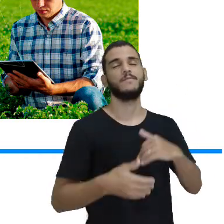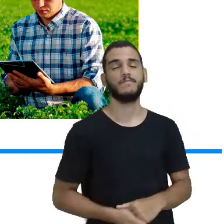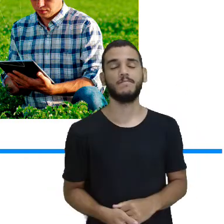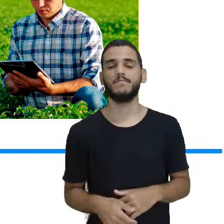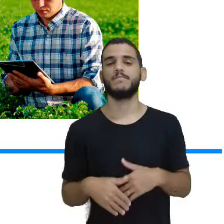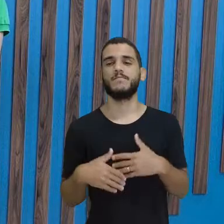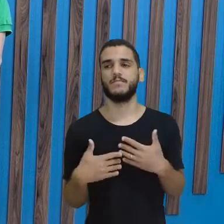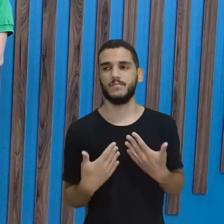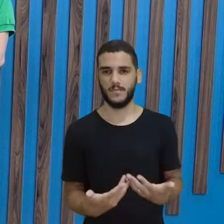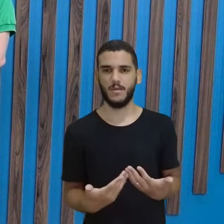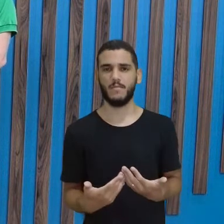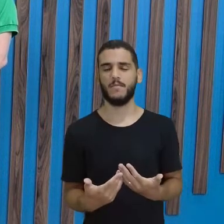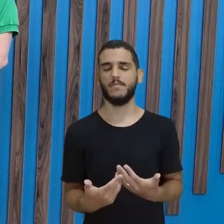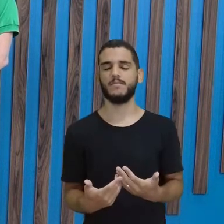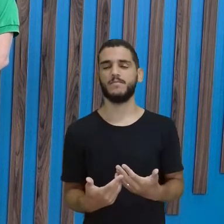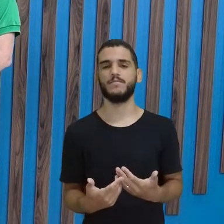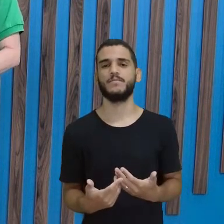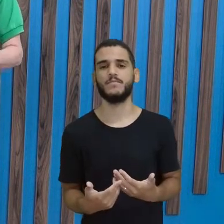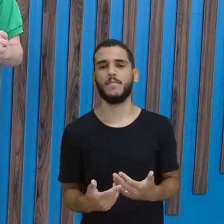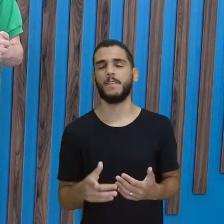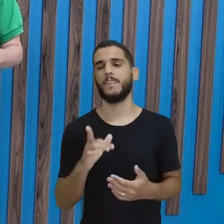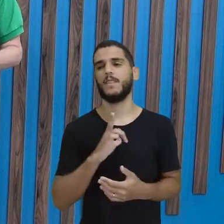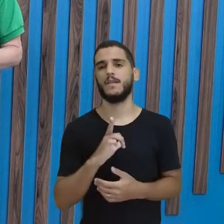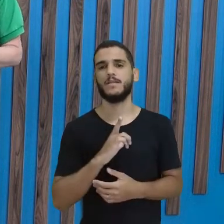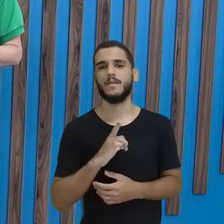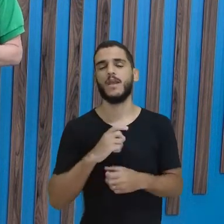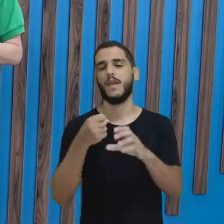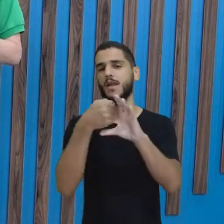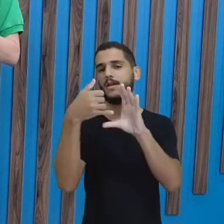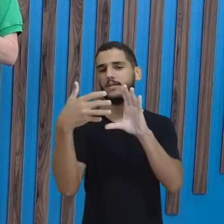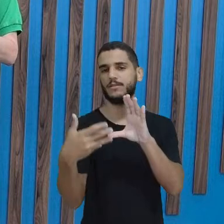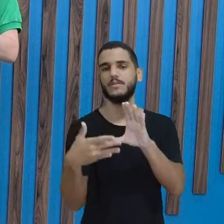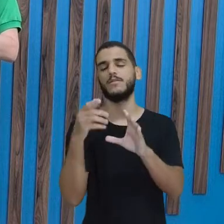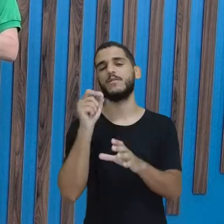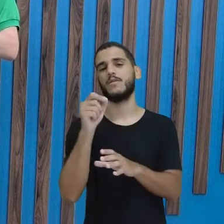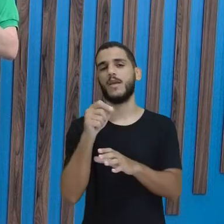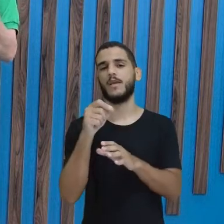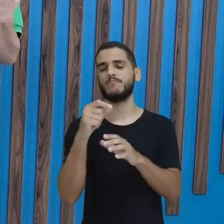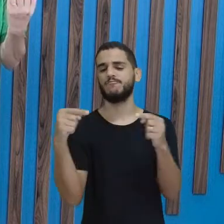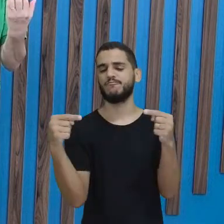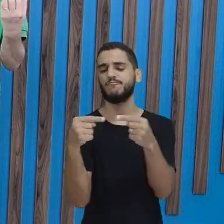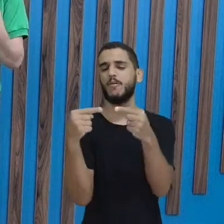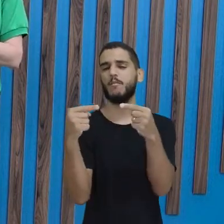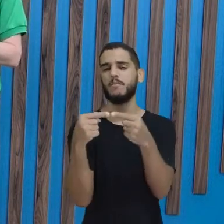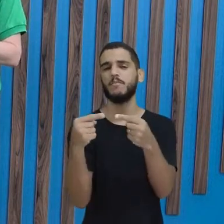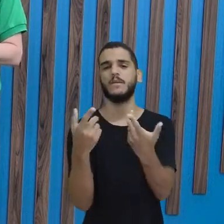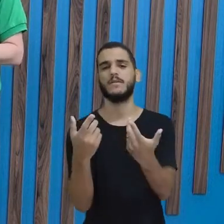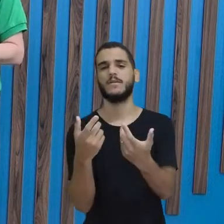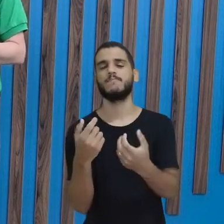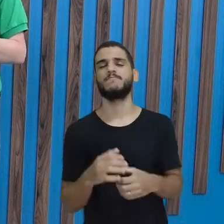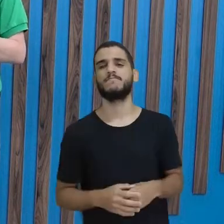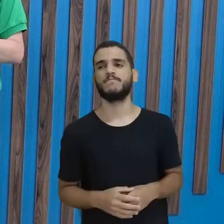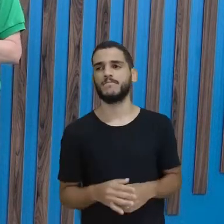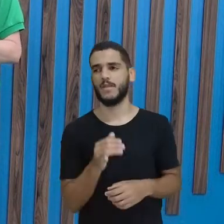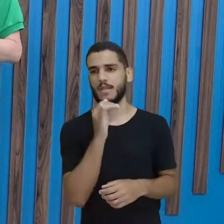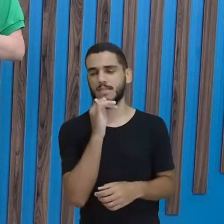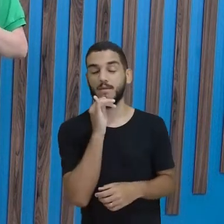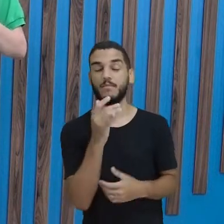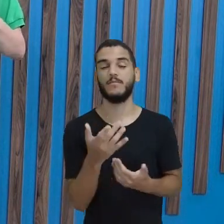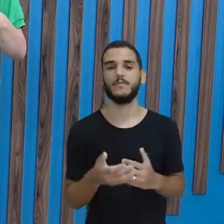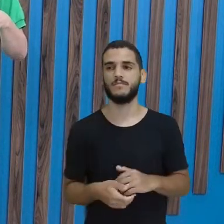Então, geralmente, tem as características que coincidem, né, de uma cidade para outra. Por exemplo, nós temos